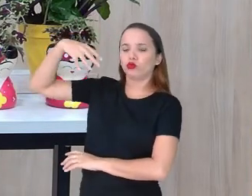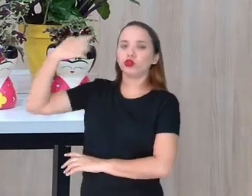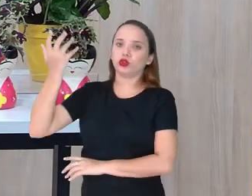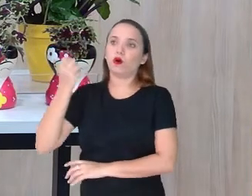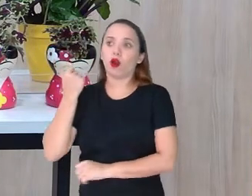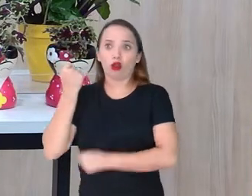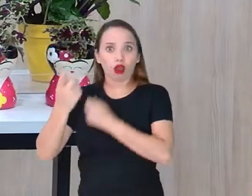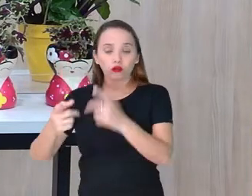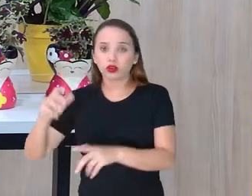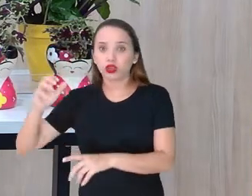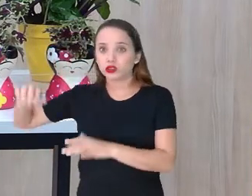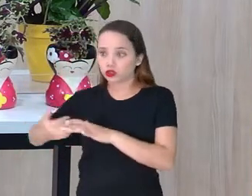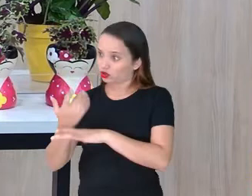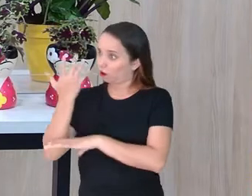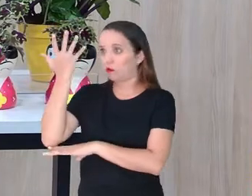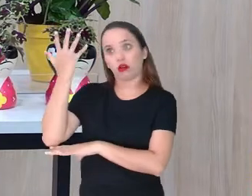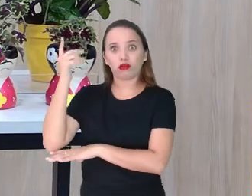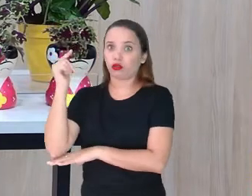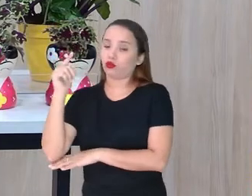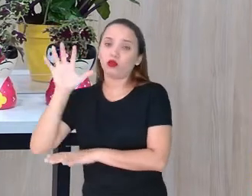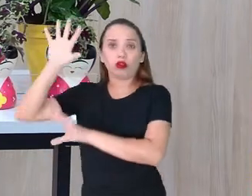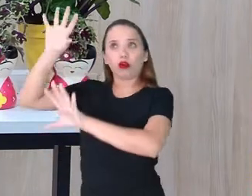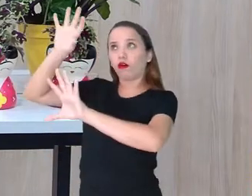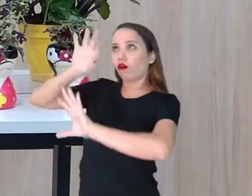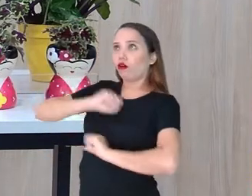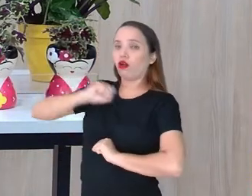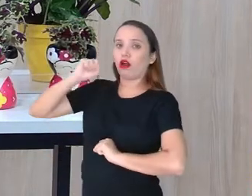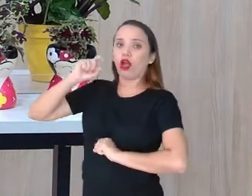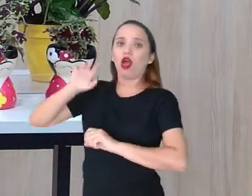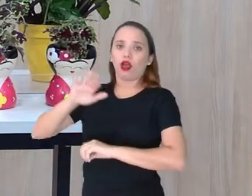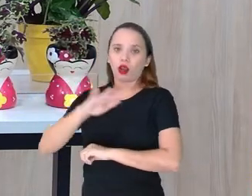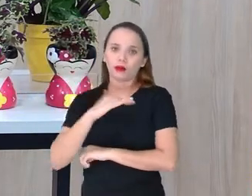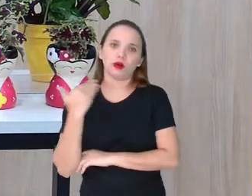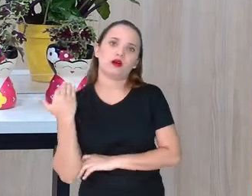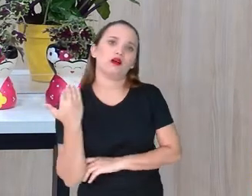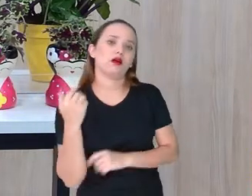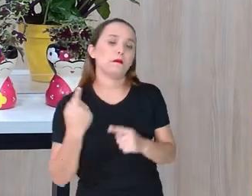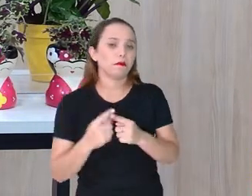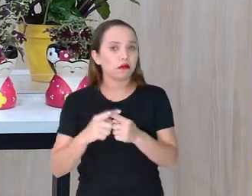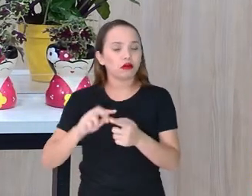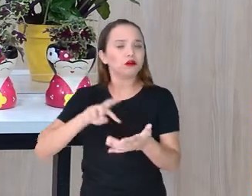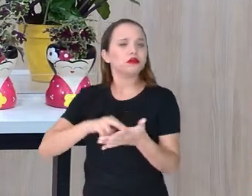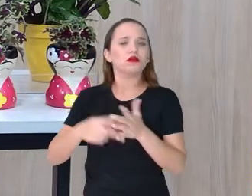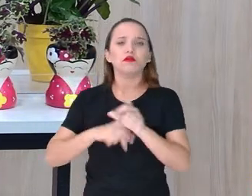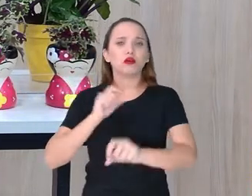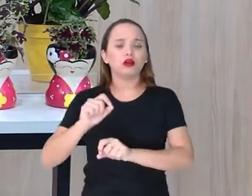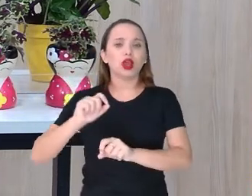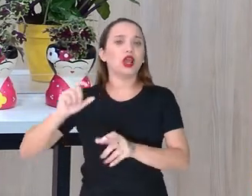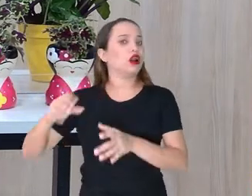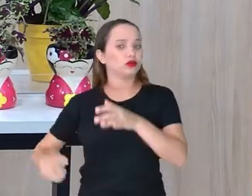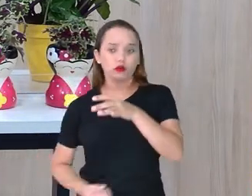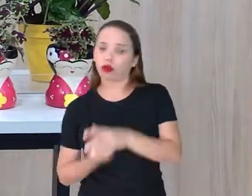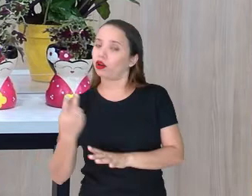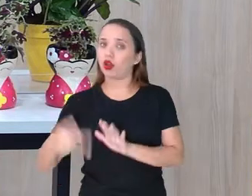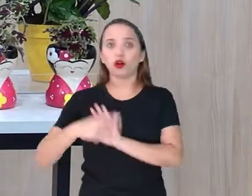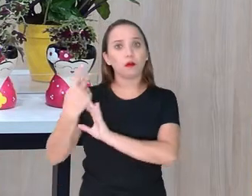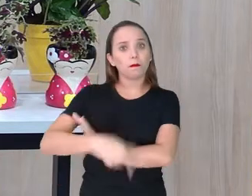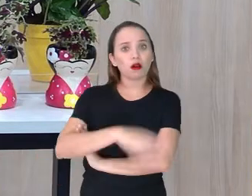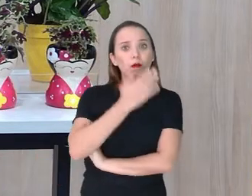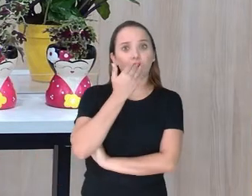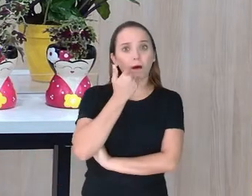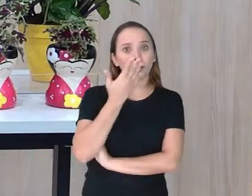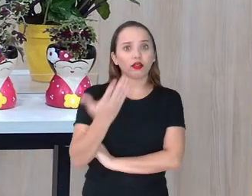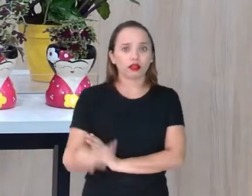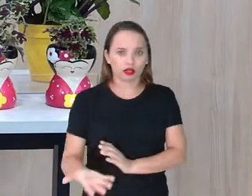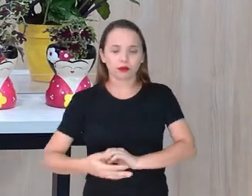ela não está recebendo luz, ela morre. Por quê? Porque ela não está produzindo a glicose, os açúcares que são o alimento da planta.